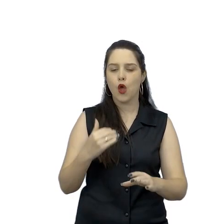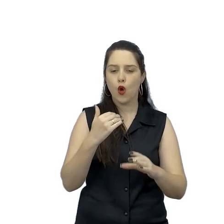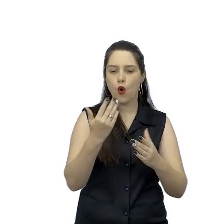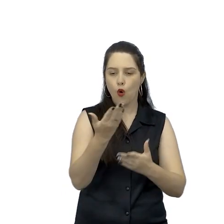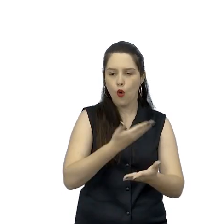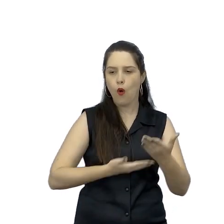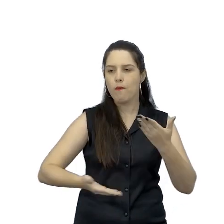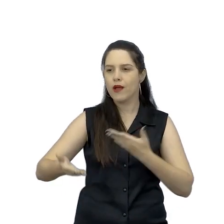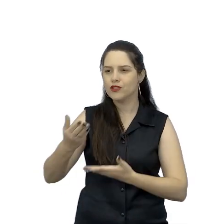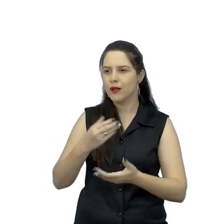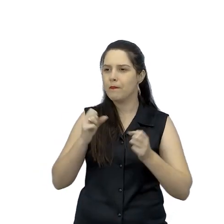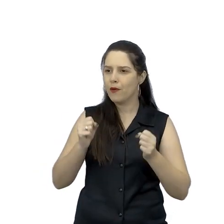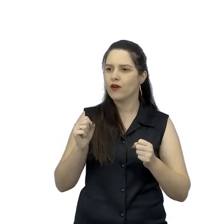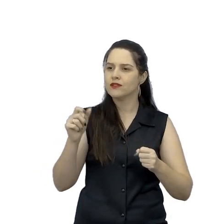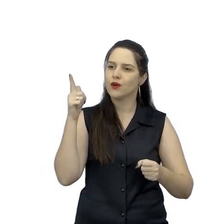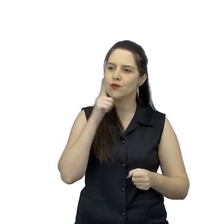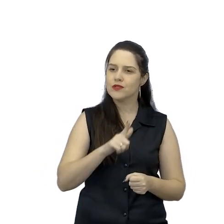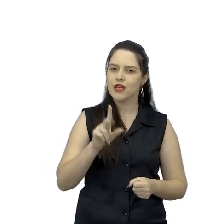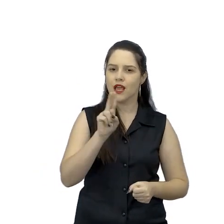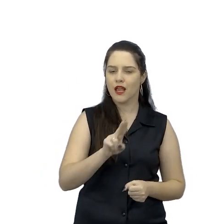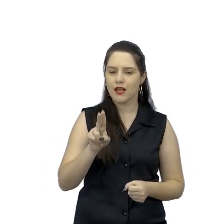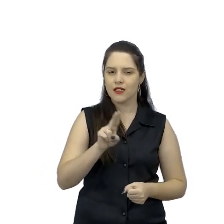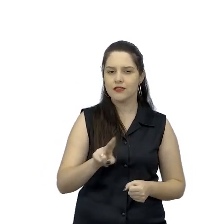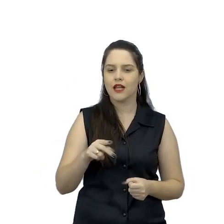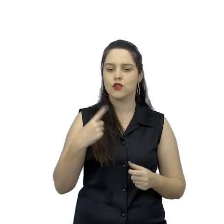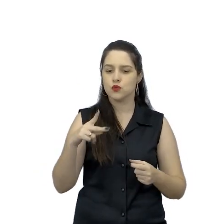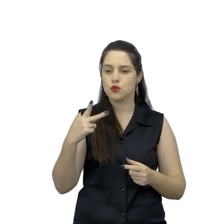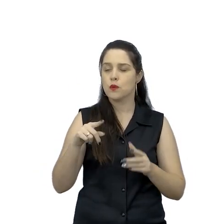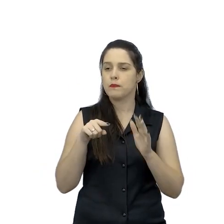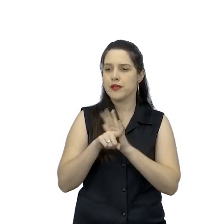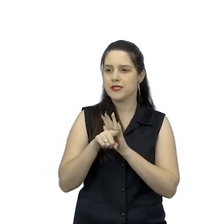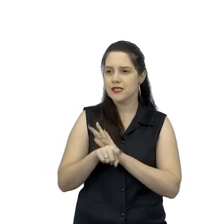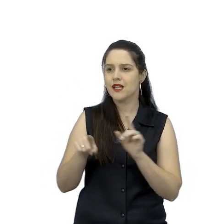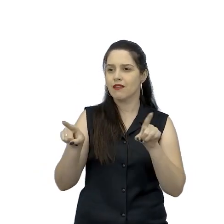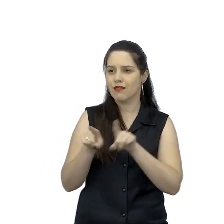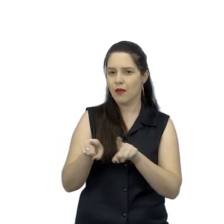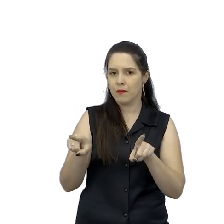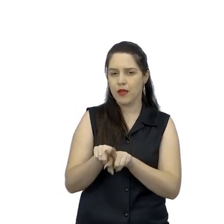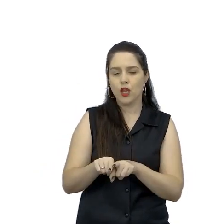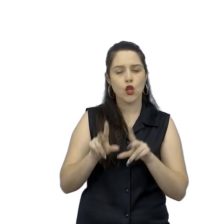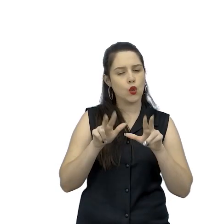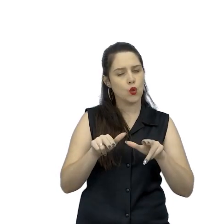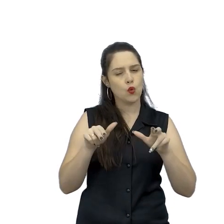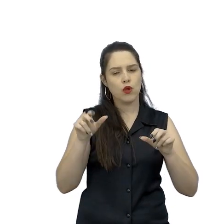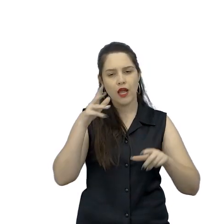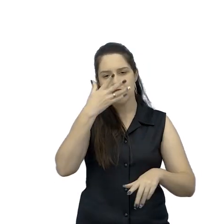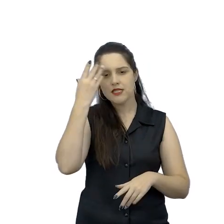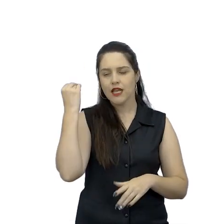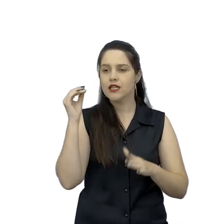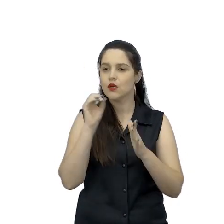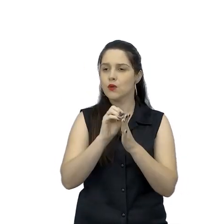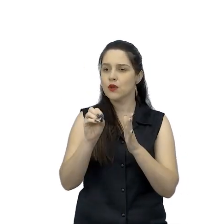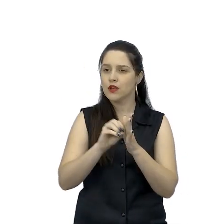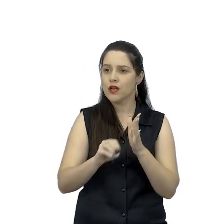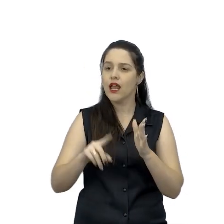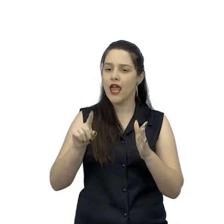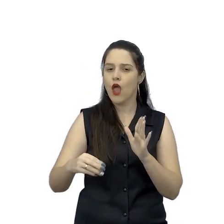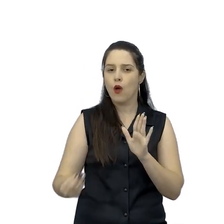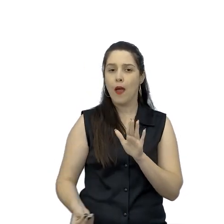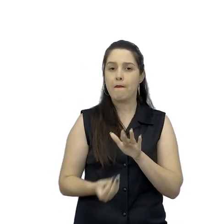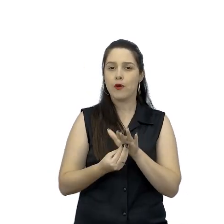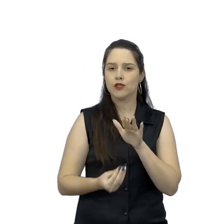ele possa realizar as suas pesquisas também. Então, nunca se esqueça que o Centro de Mídias é um ótimo